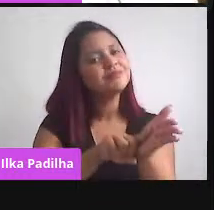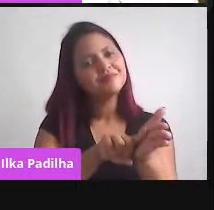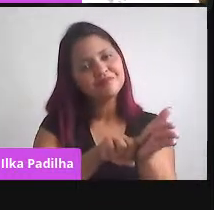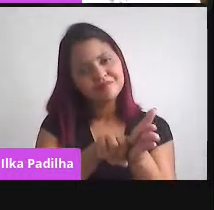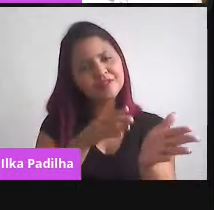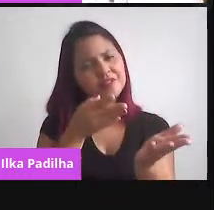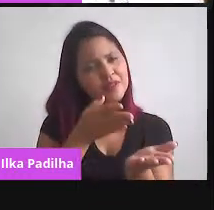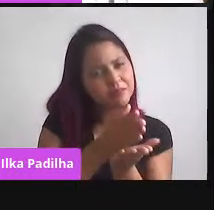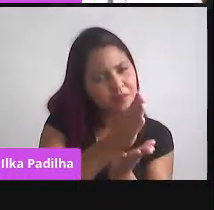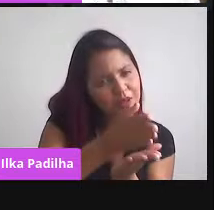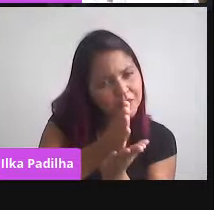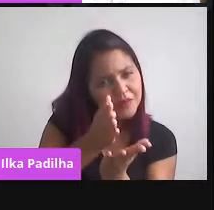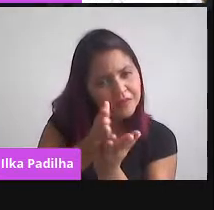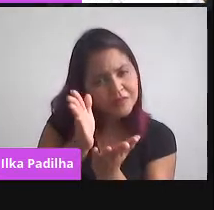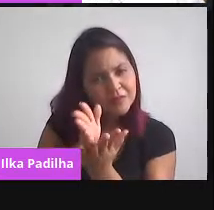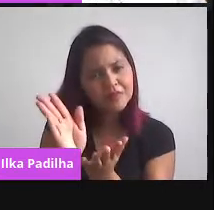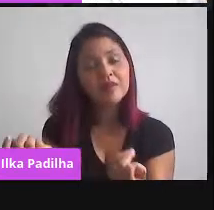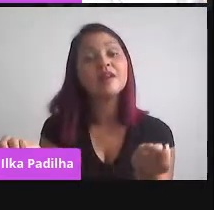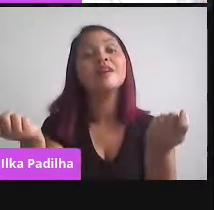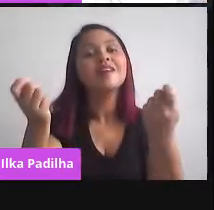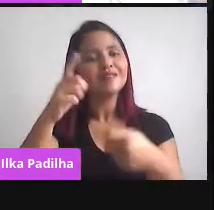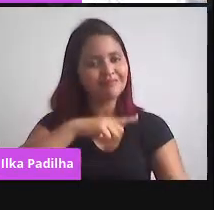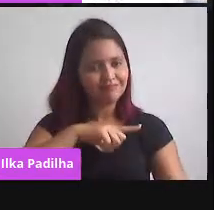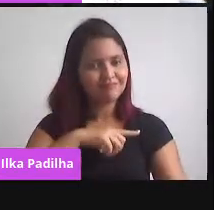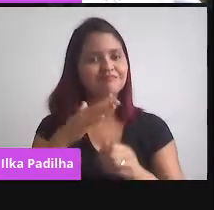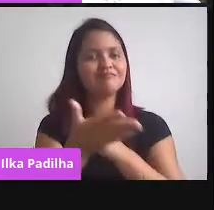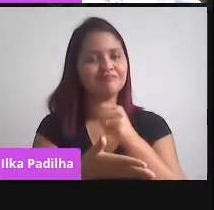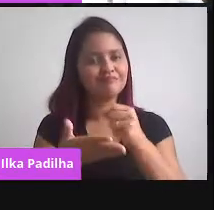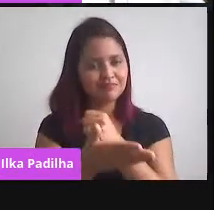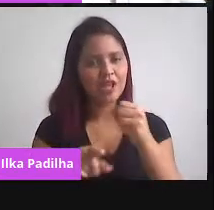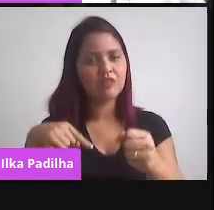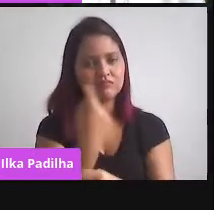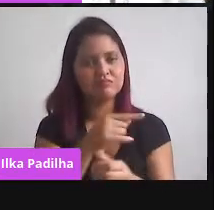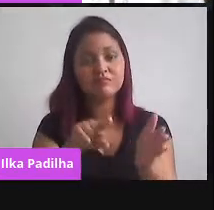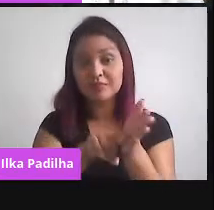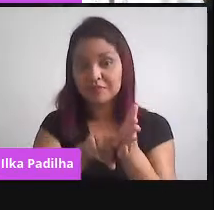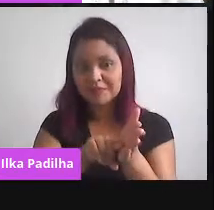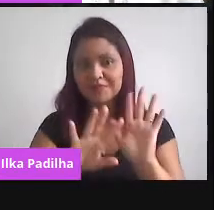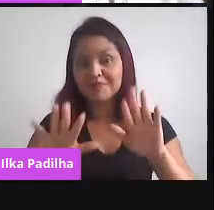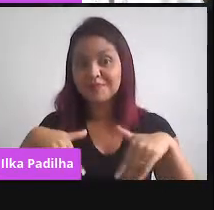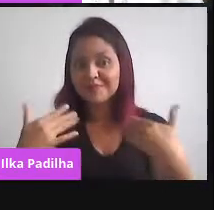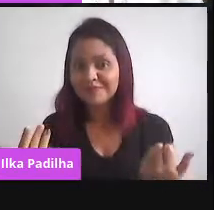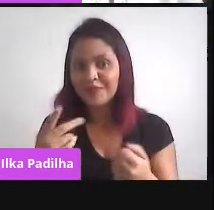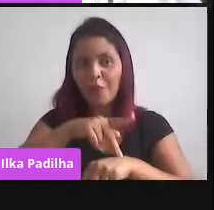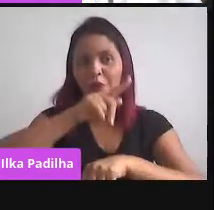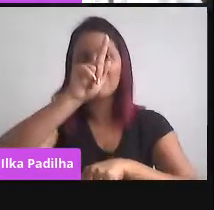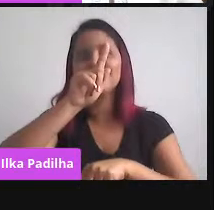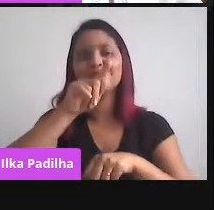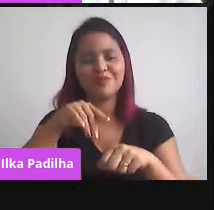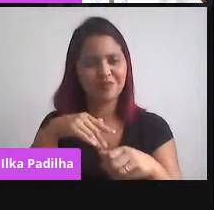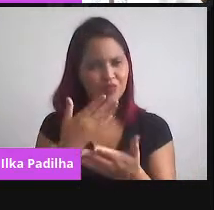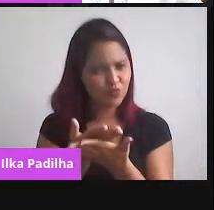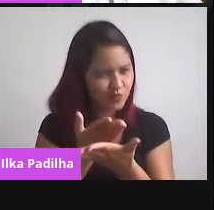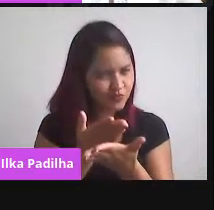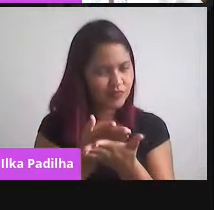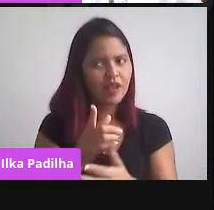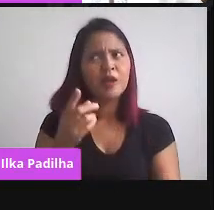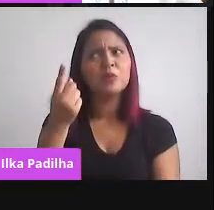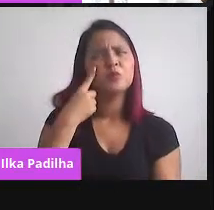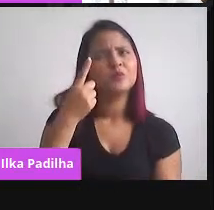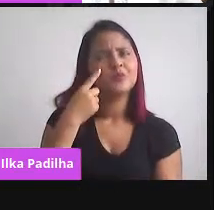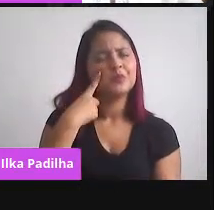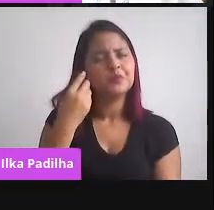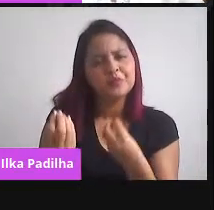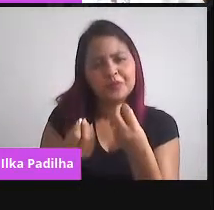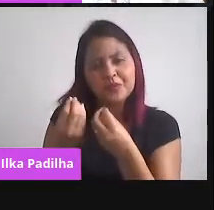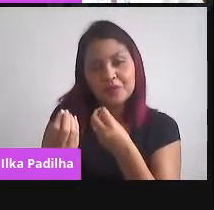subsídios para a nossa pesquisa. E aí, os pós-graduandos normalmente têm essa dúvida quando iniciam os seus